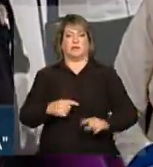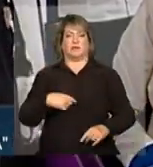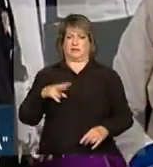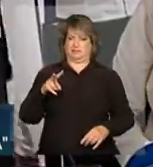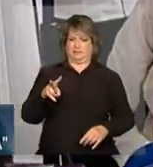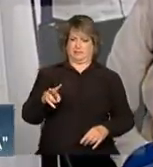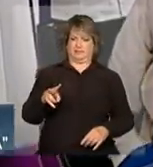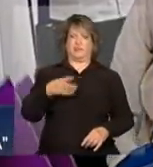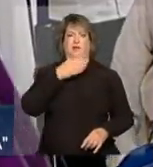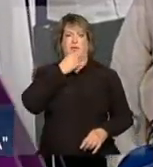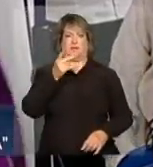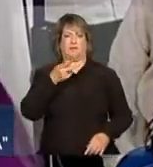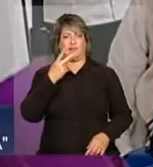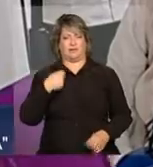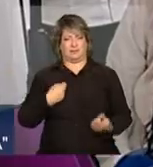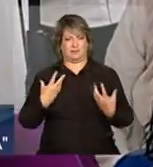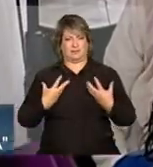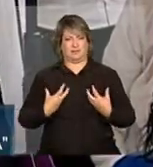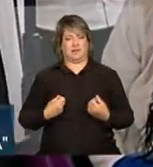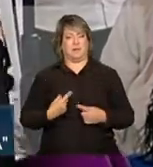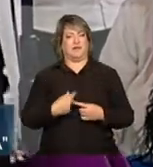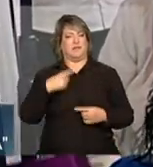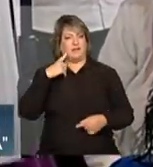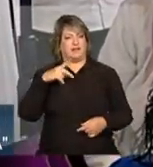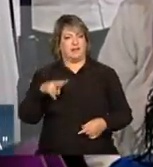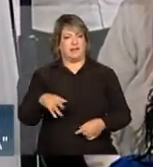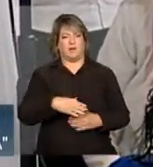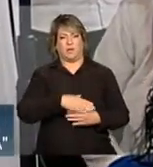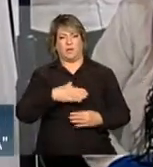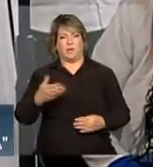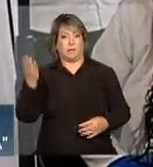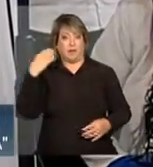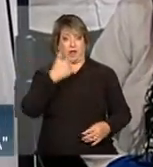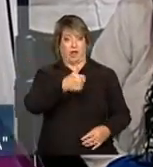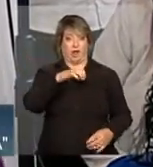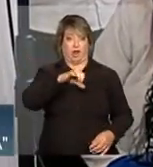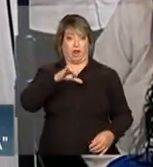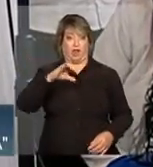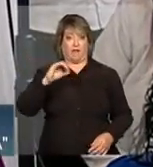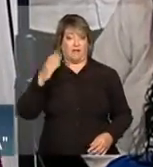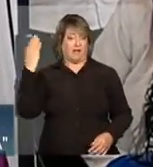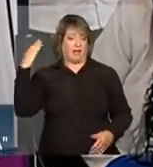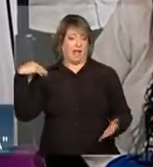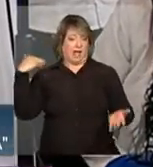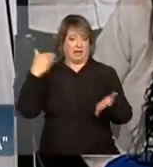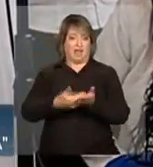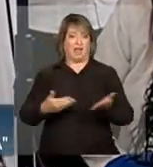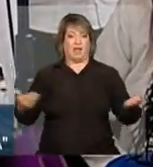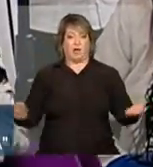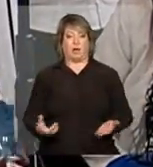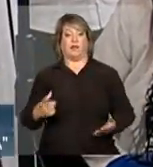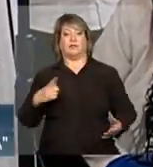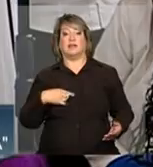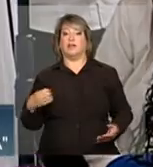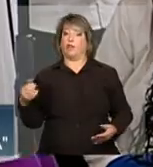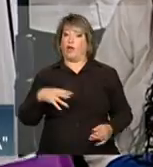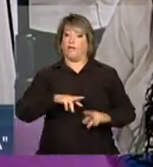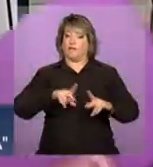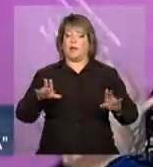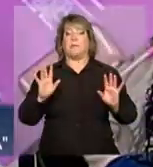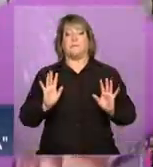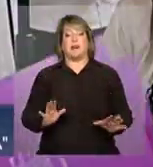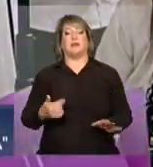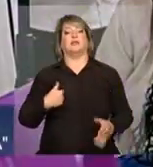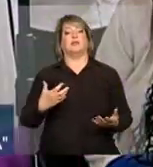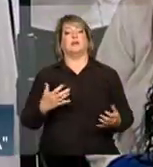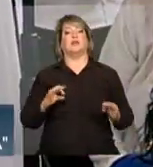ignorância total. E eu acho que, passado esse tempo todo, de 90 para cá, a gente já tem um um outro repertório, mas eu queria justamente, em